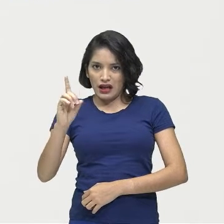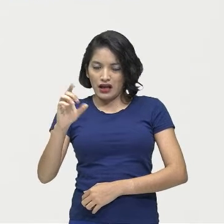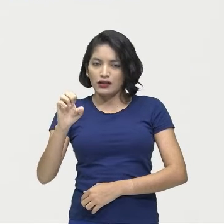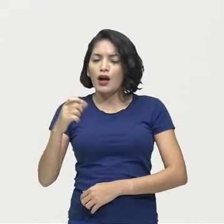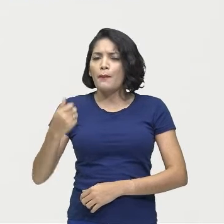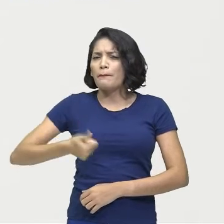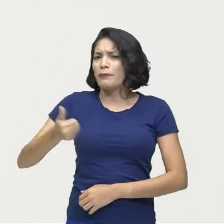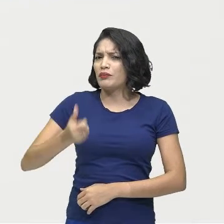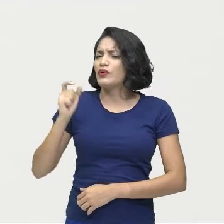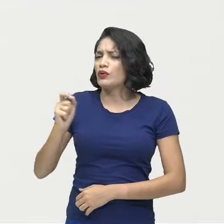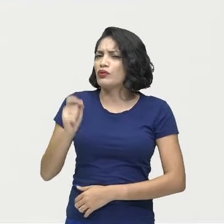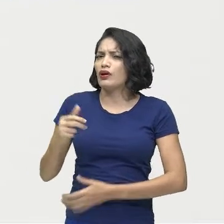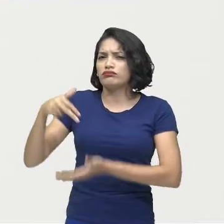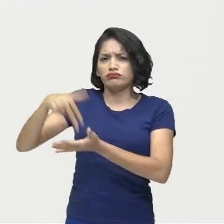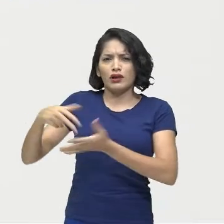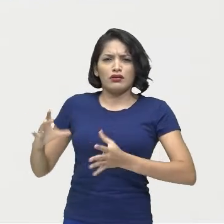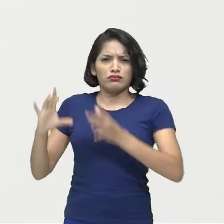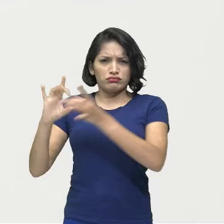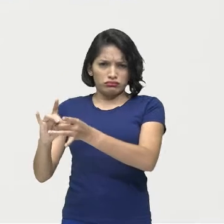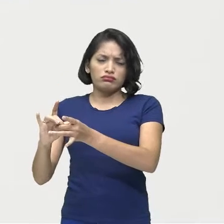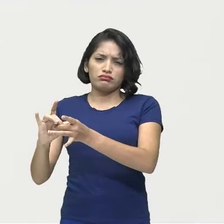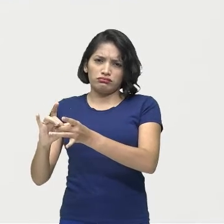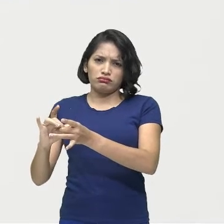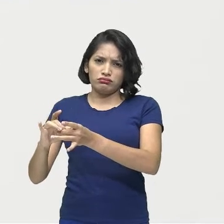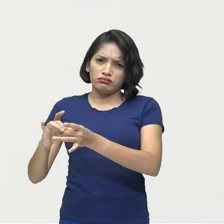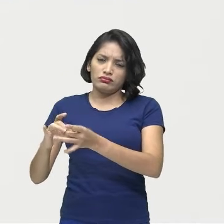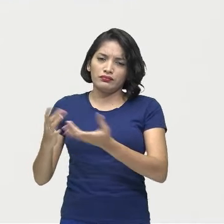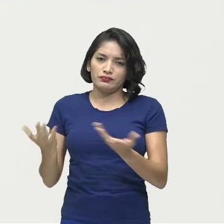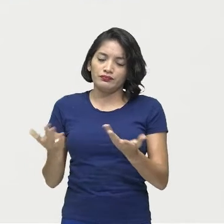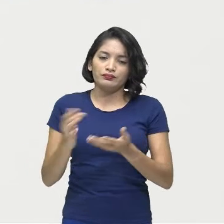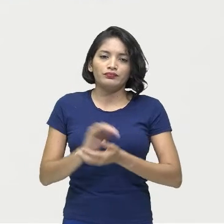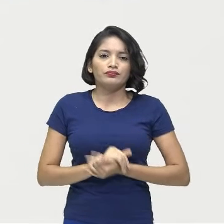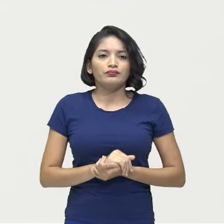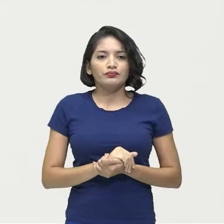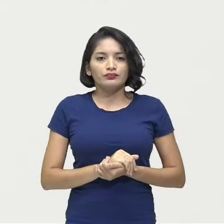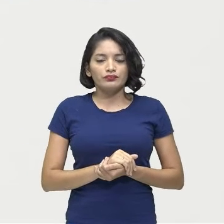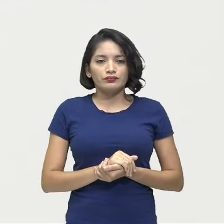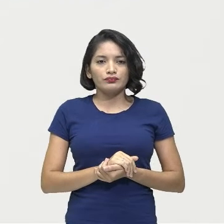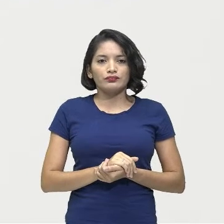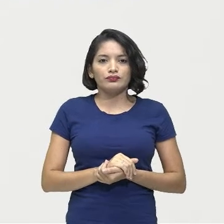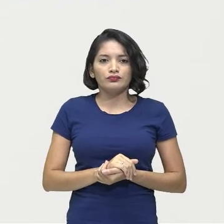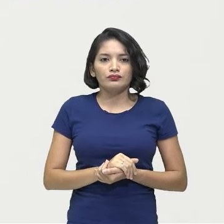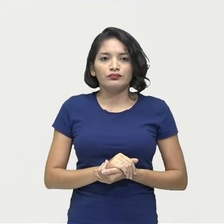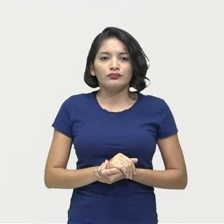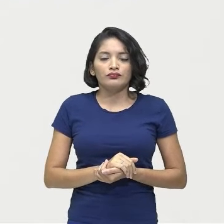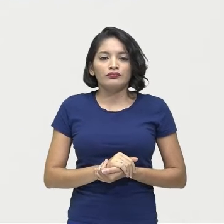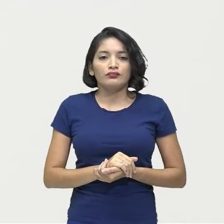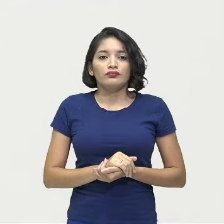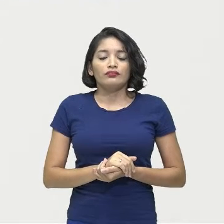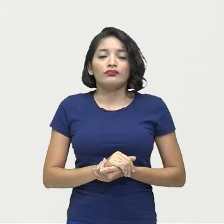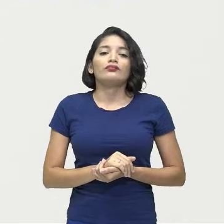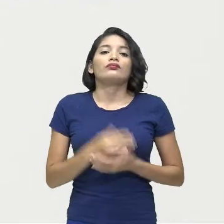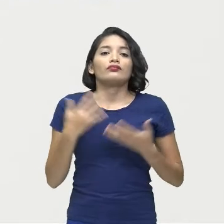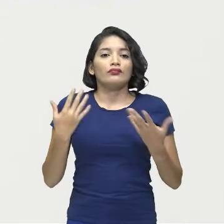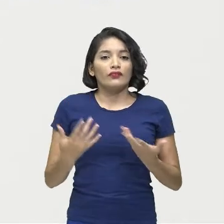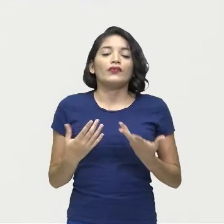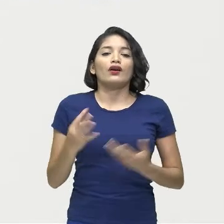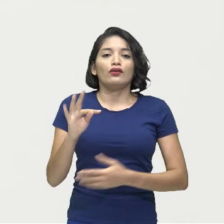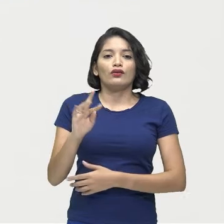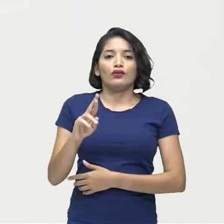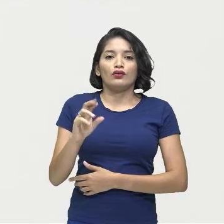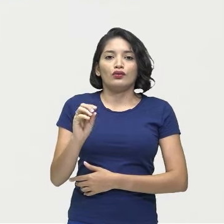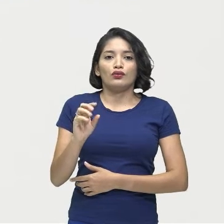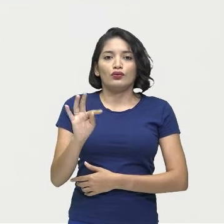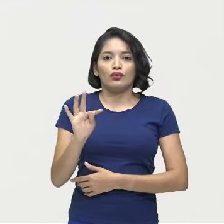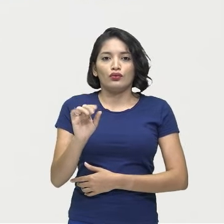internacionalizar? Vamos primeiro consolidar? Certo? Então, vamos lá. Trotsky foi derrotado, perseguido,